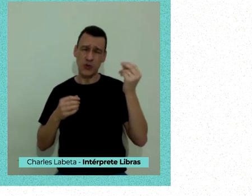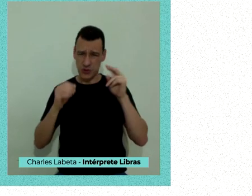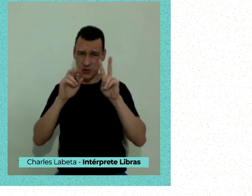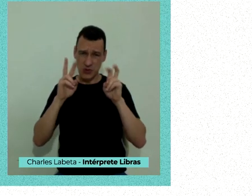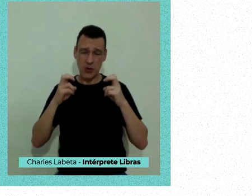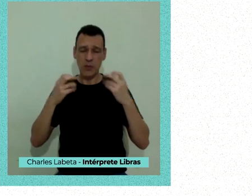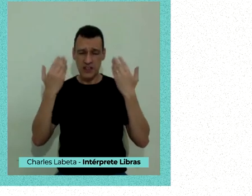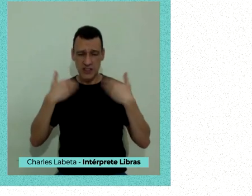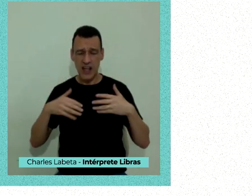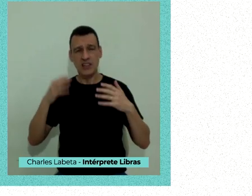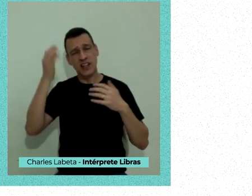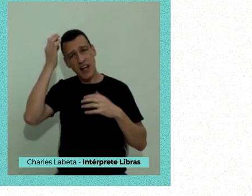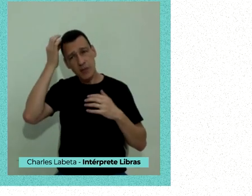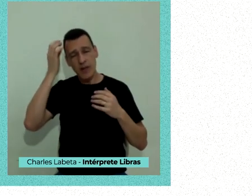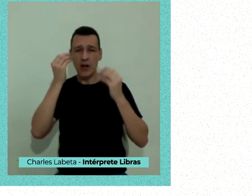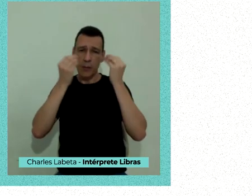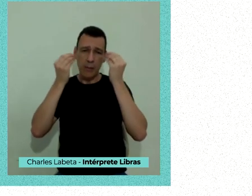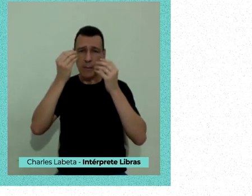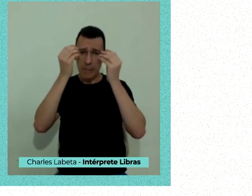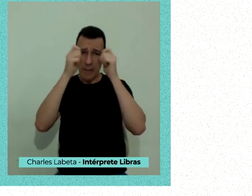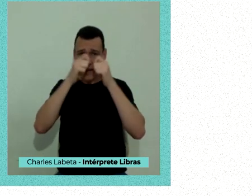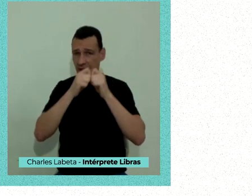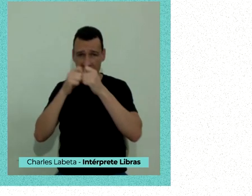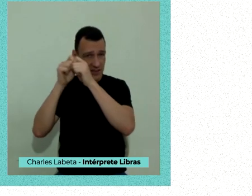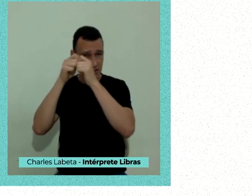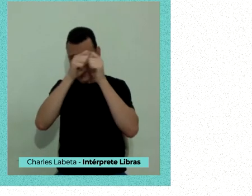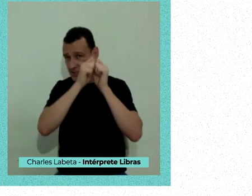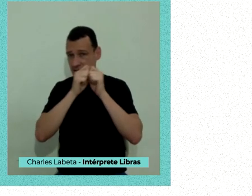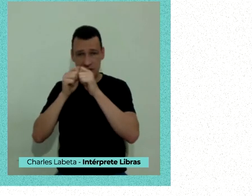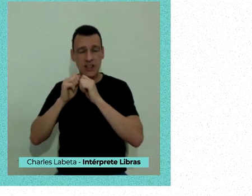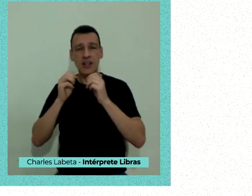ou vestimentas. Mas quando a gente fala sobre